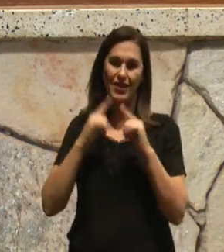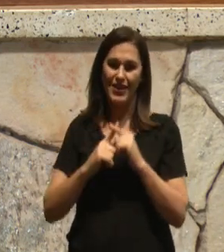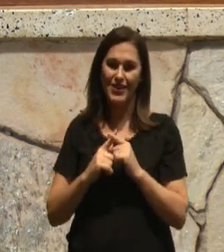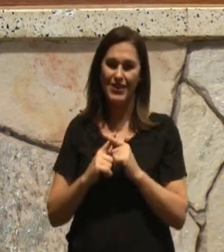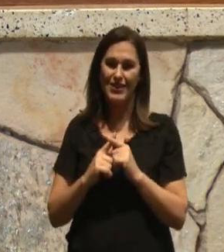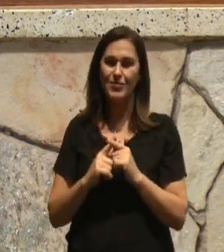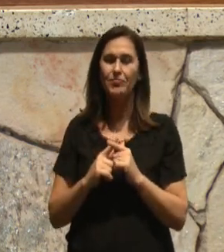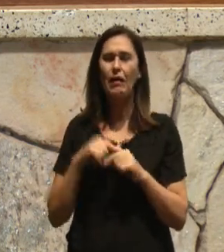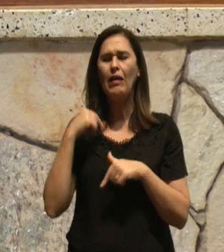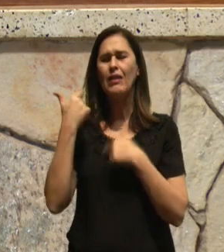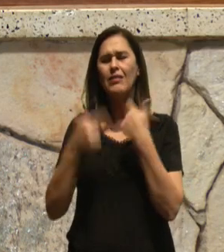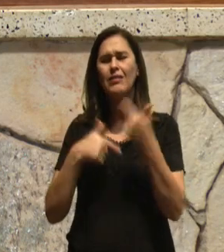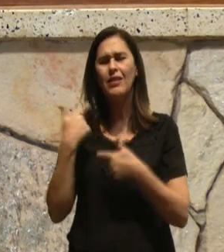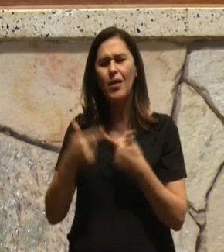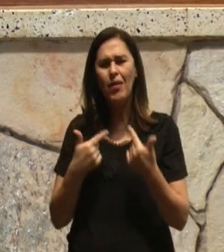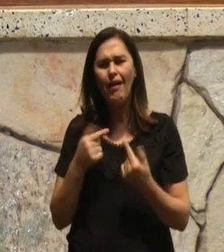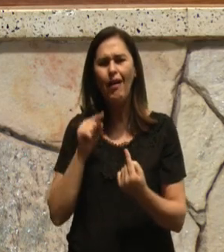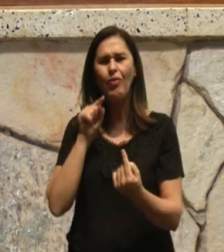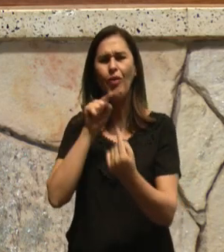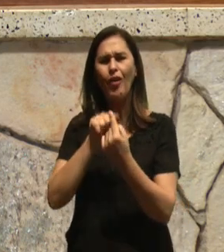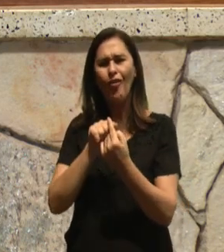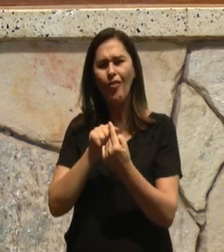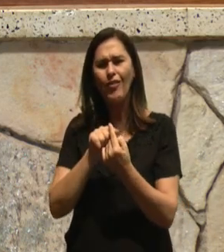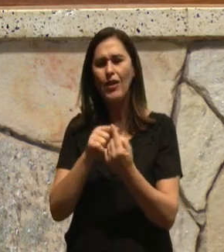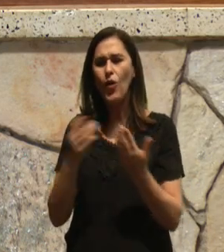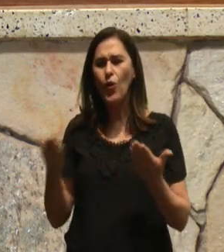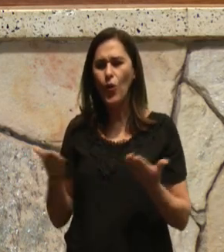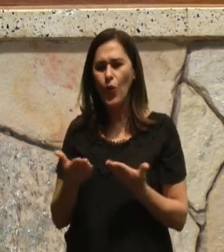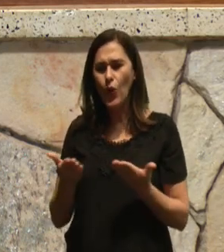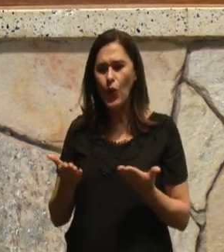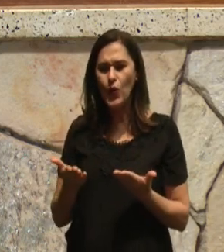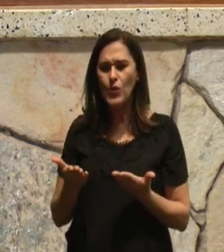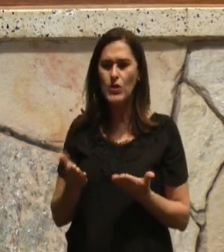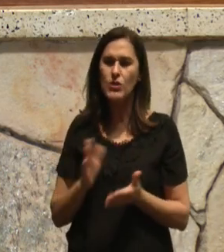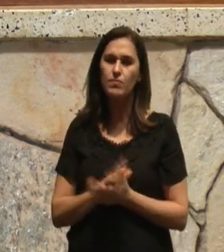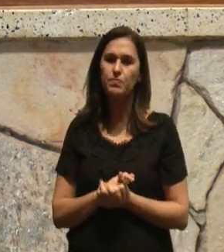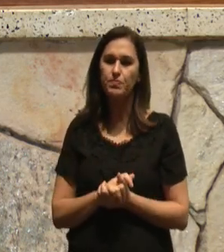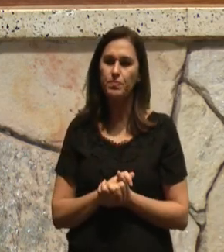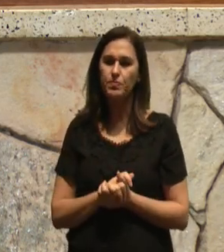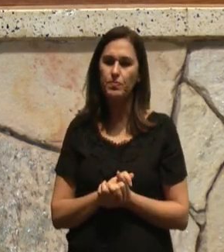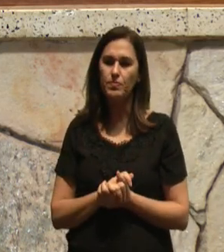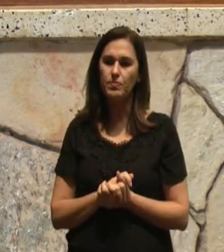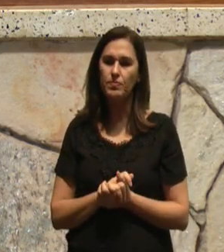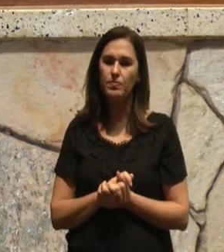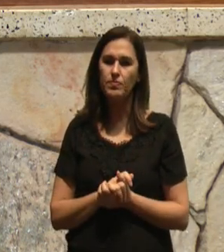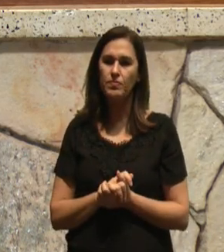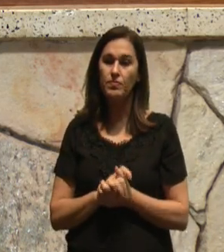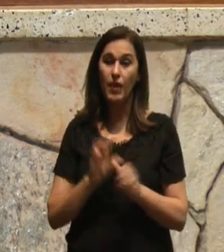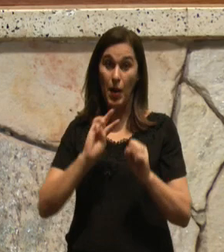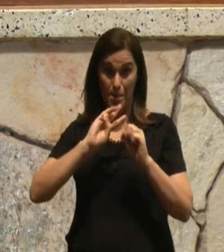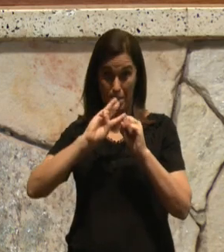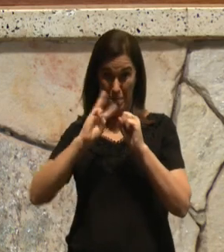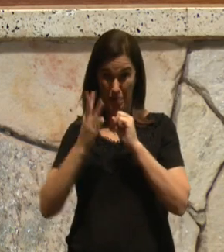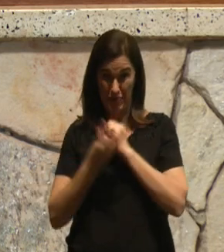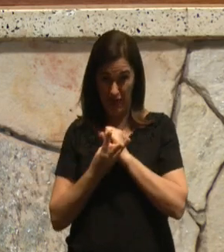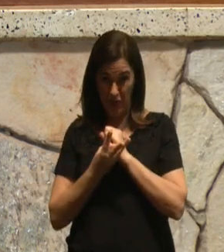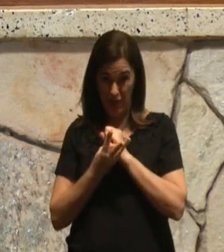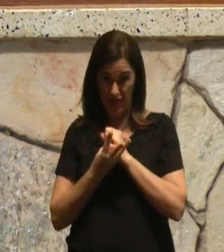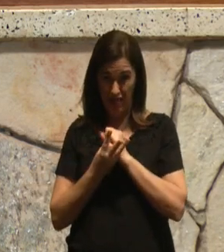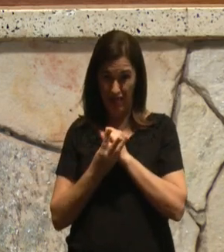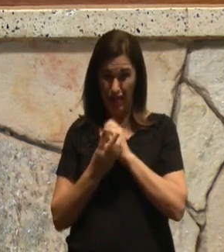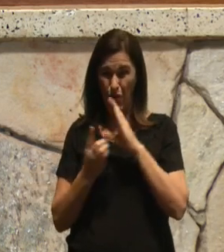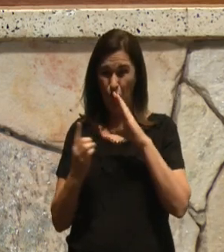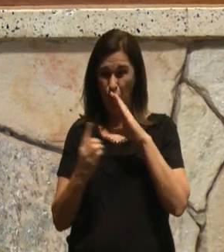Então, nós temos trabalhado nesse sentido, atualmente, nessa questão da pandemia, né, da